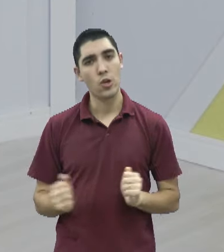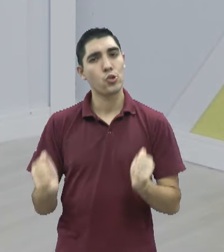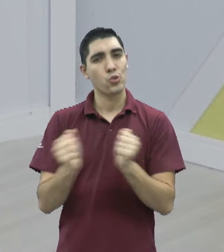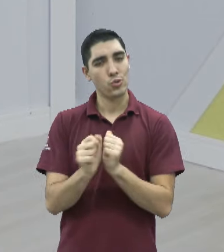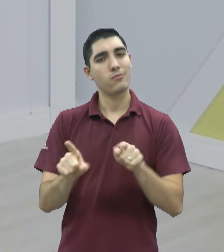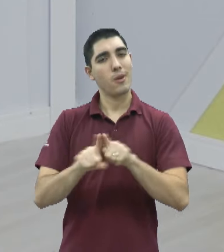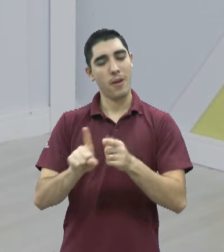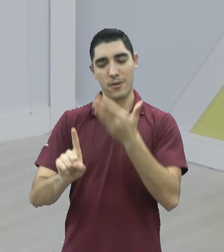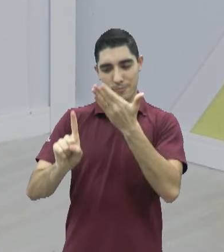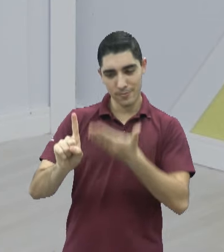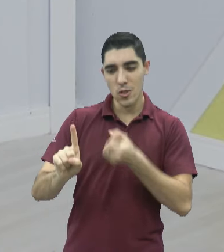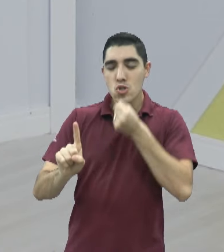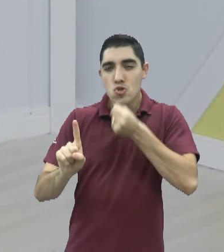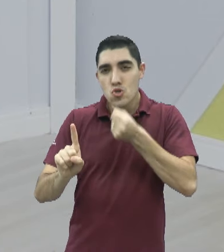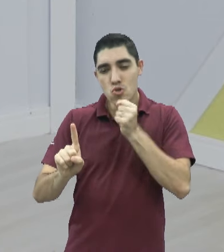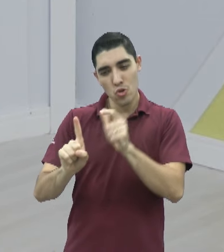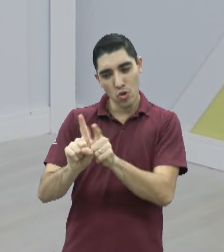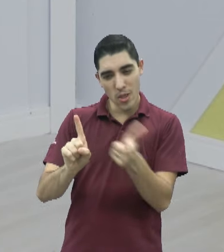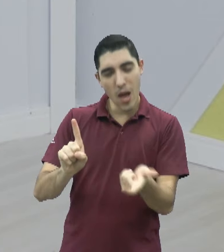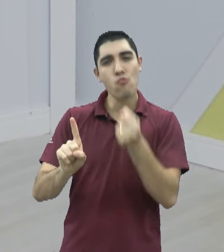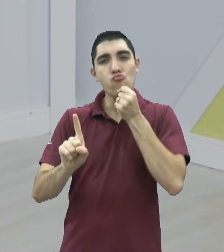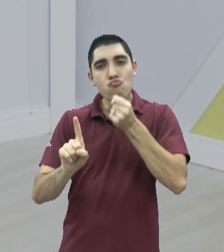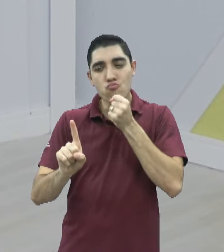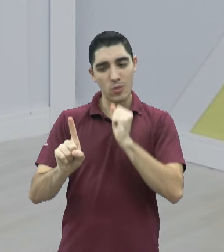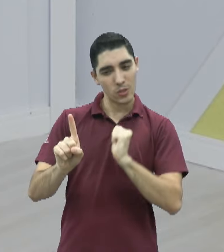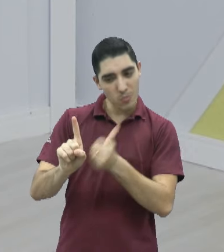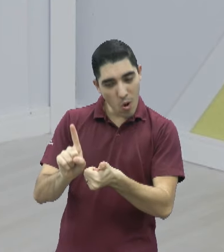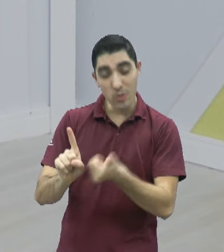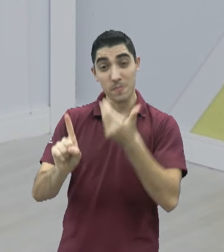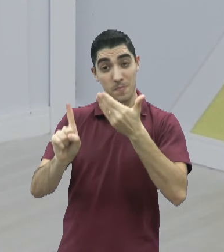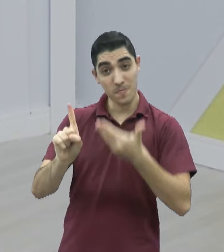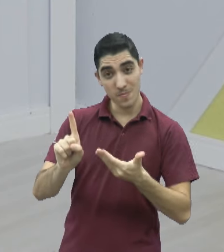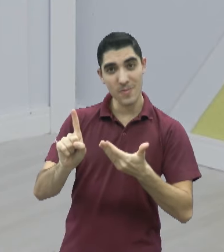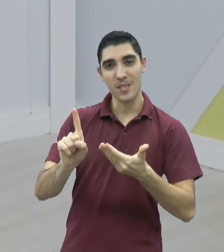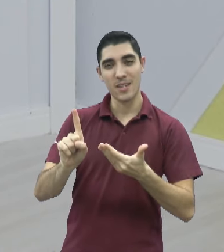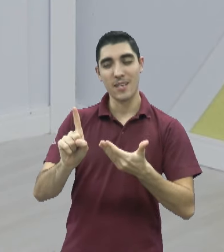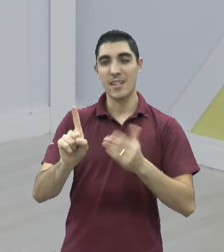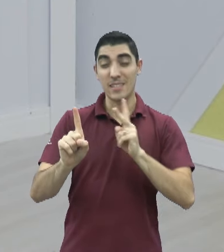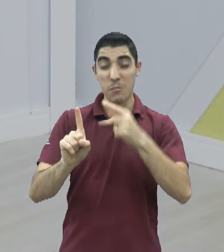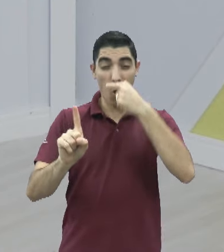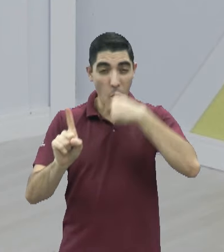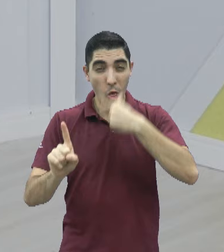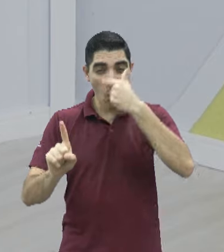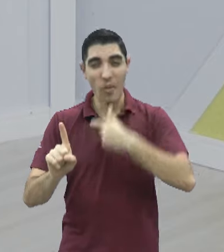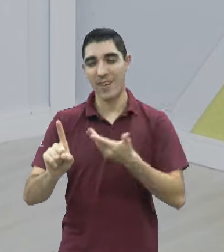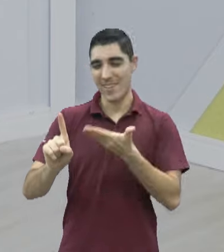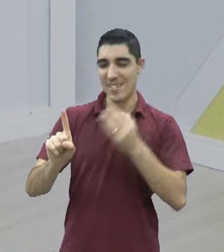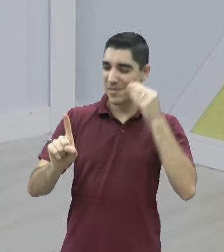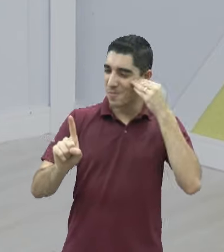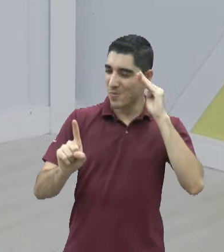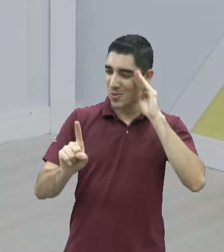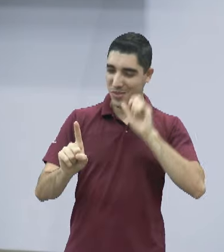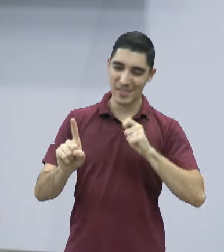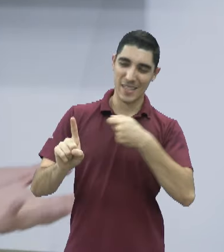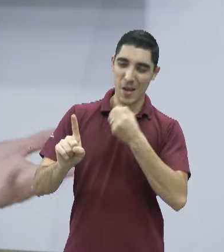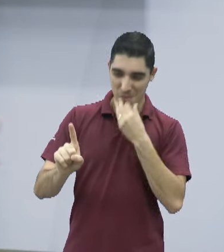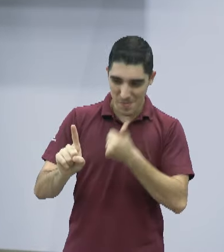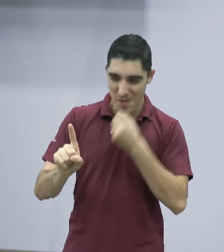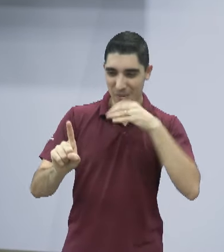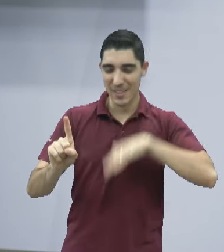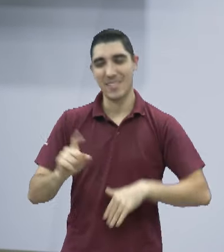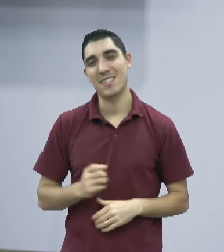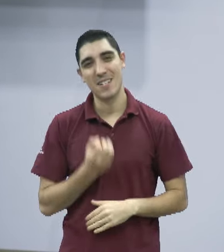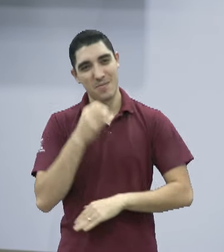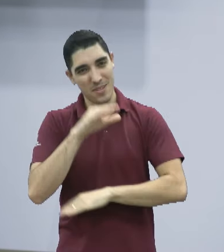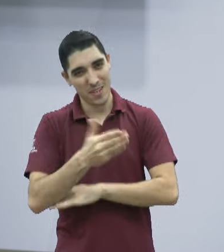cidade. E aqui comigo ele, jornalista, repórter esportivo, o funguento Bruno Castilho. Tudo bem, Brunão? Boa tarde. Boa tarde,